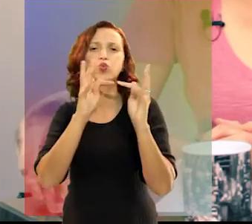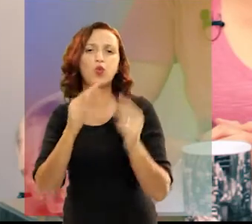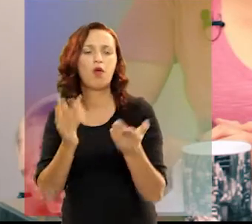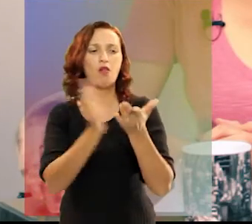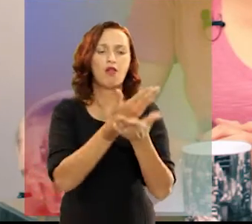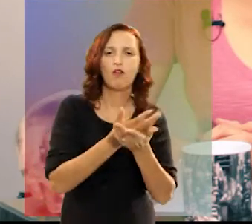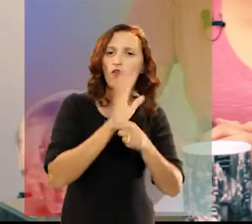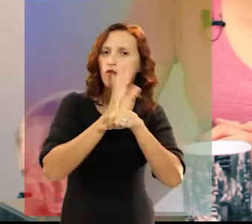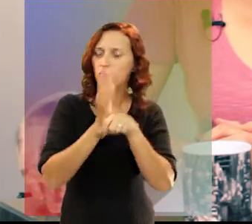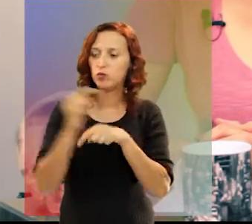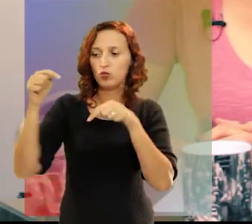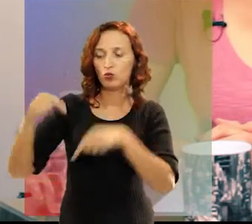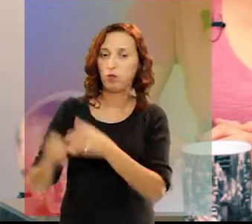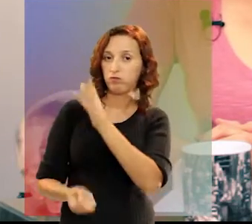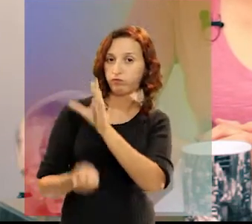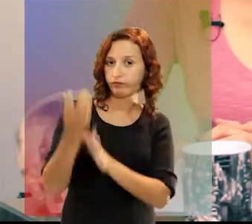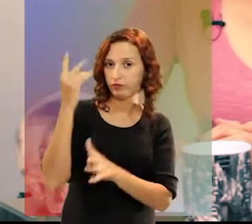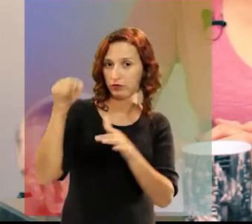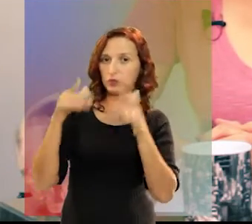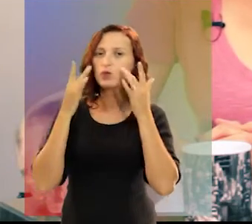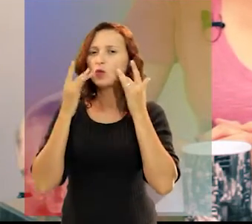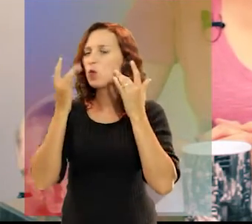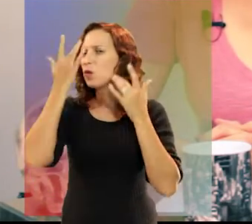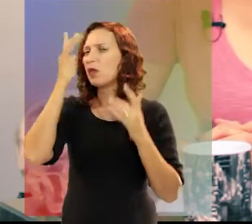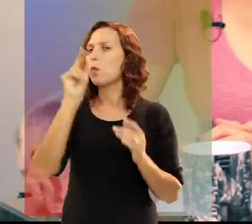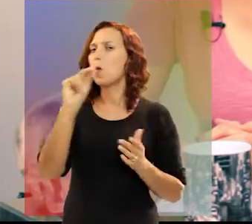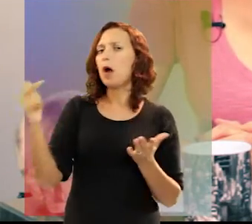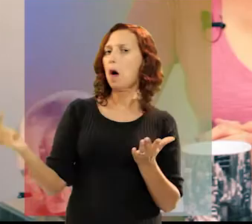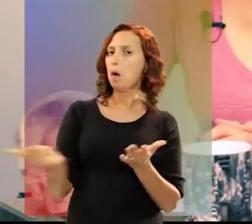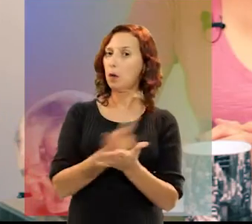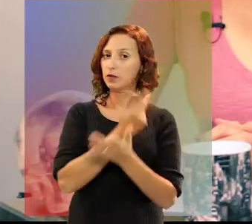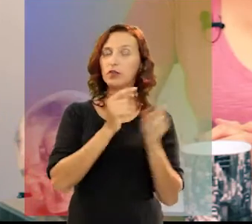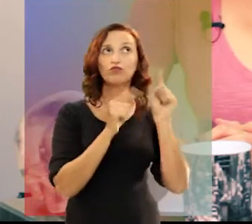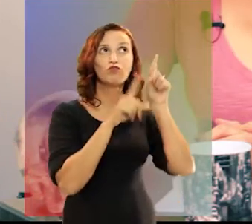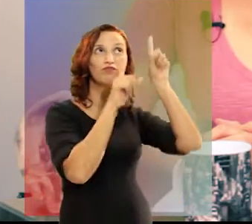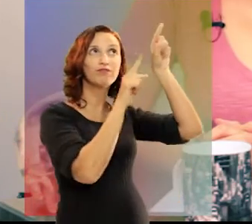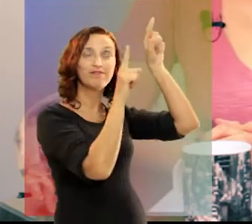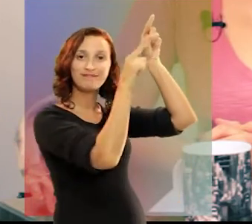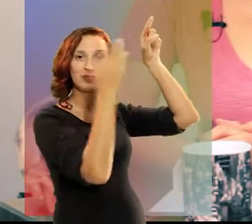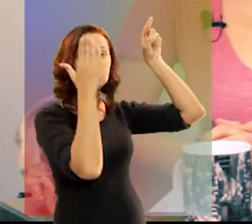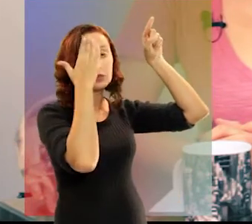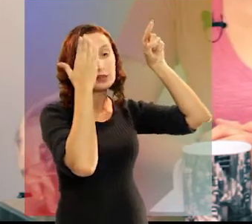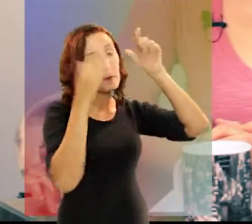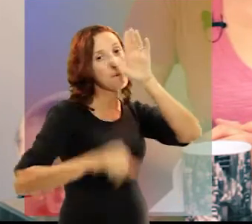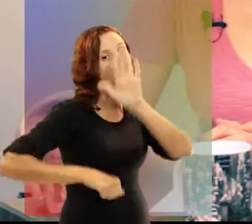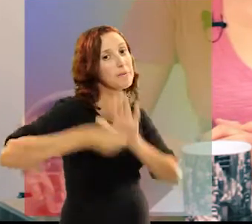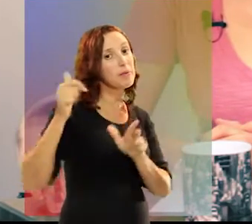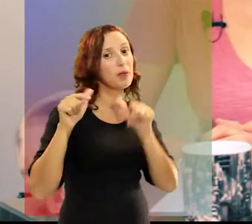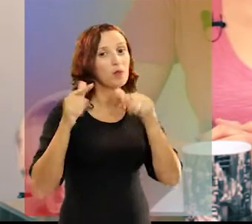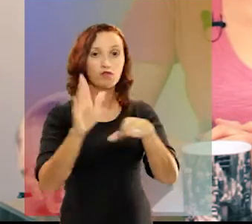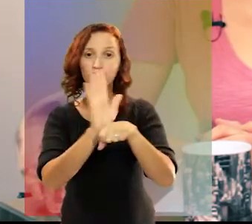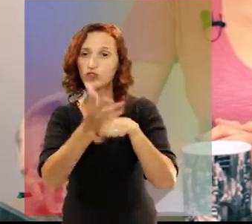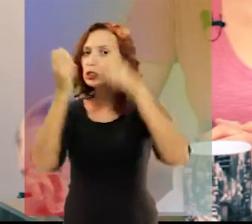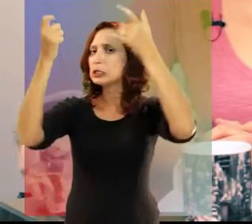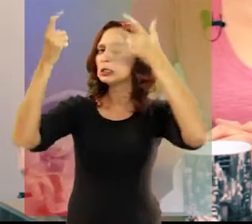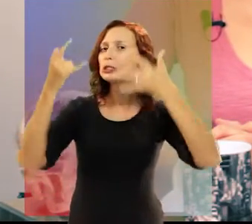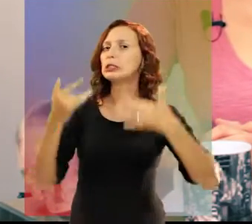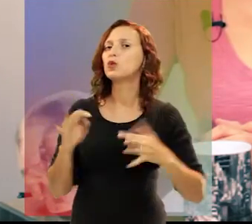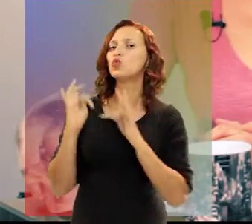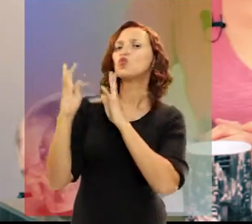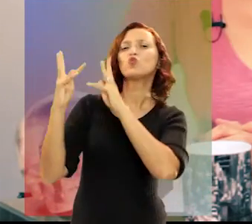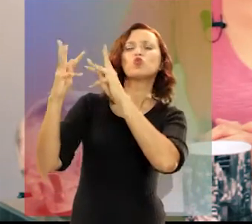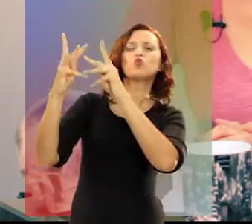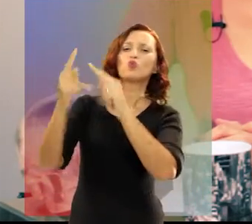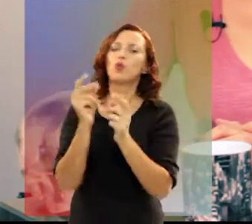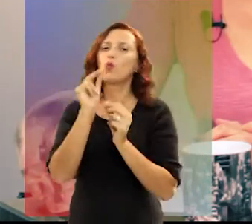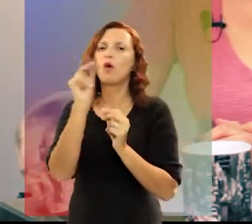que envolvem a produção deste espetáculo. Para quem não está ligado do que está acontecendo, clica aqui para saber, porque a gente já fez o primeiro vídeo